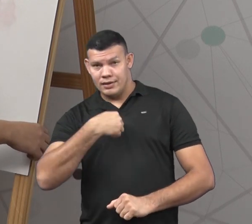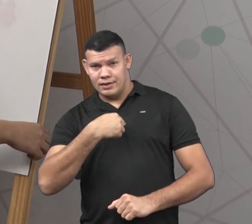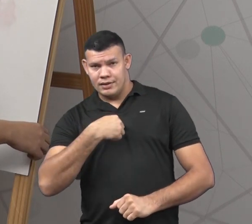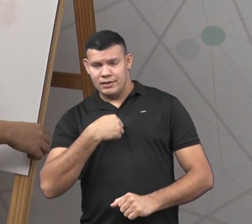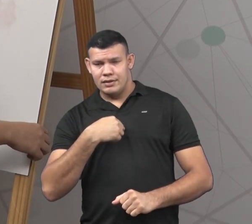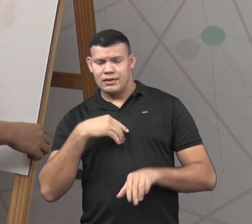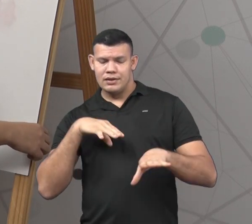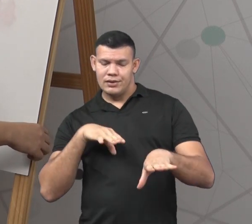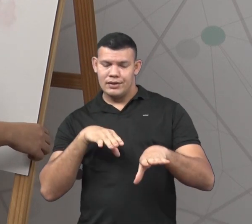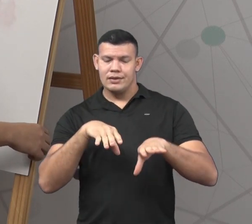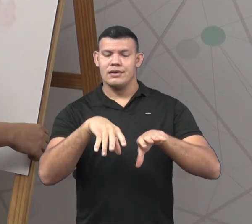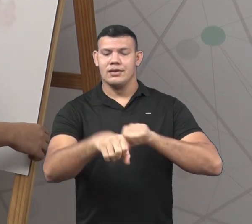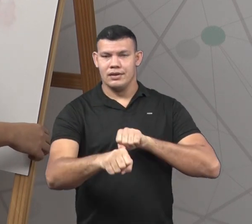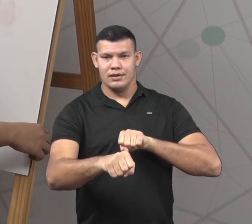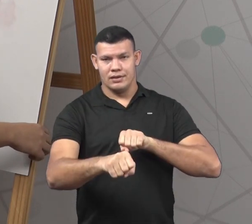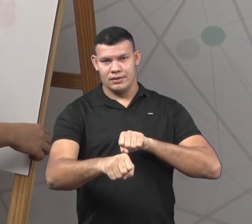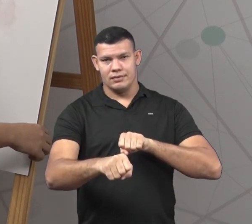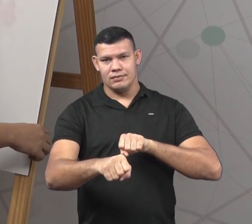formei-me